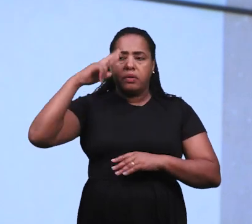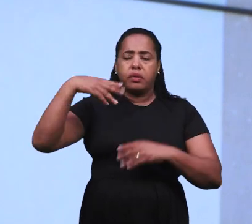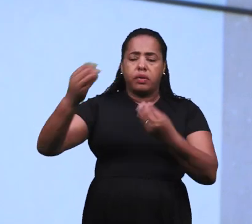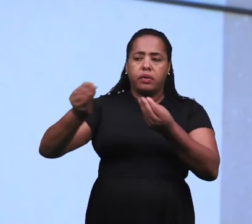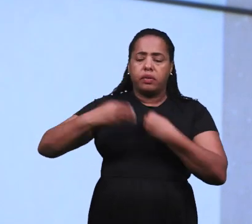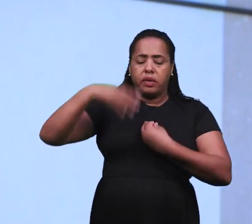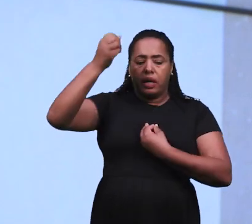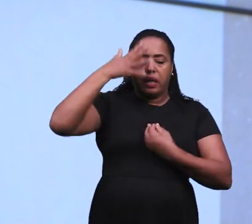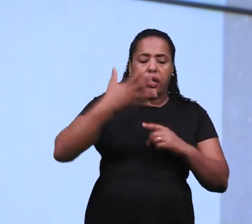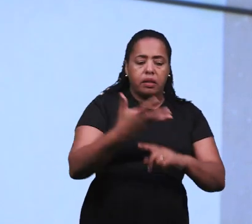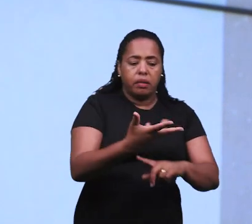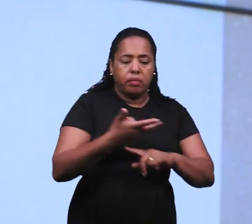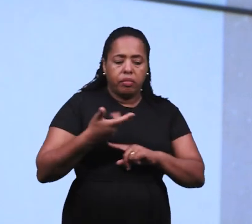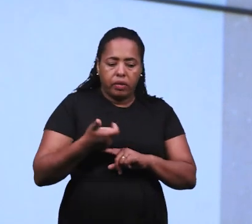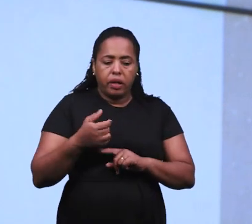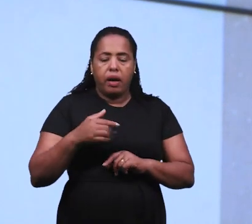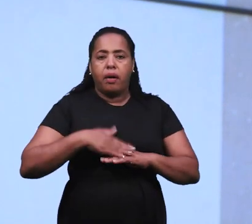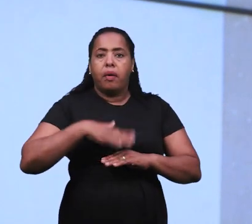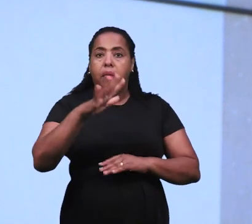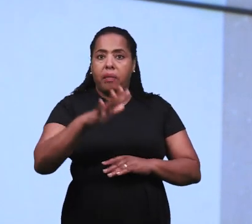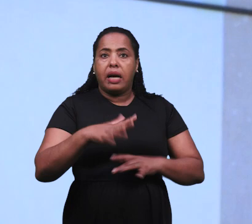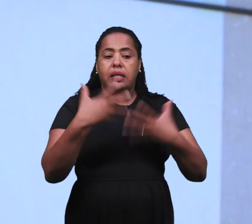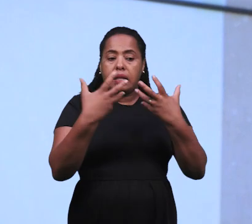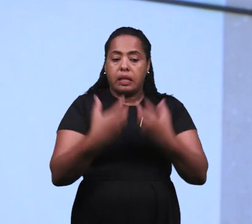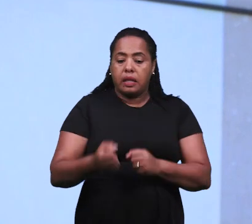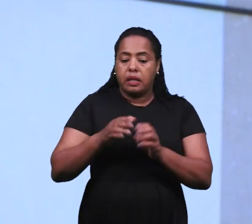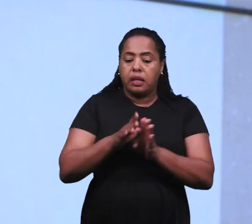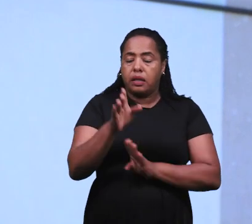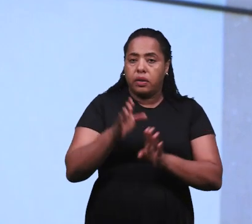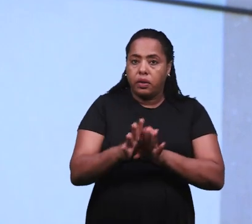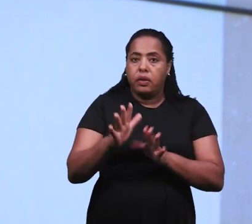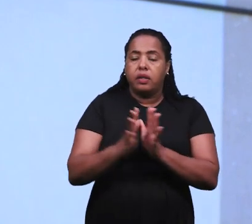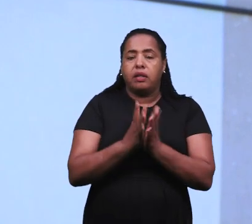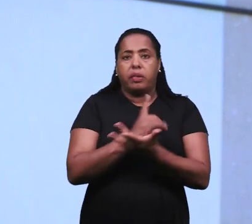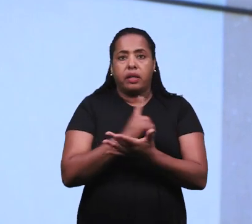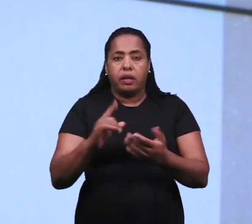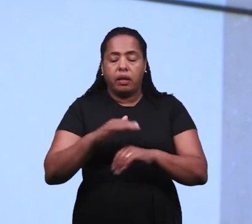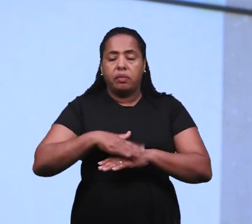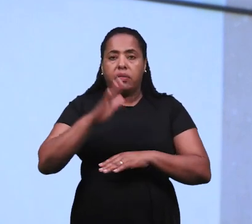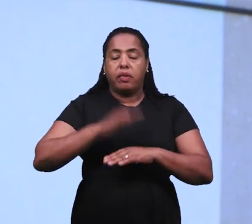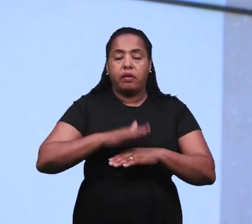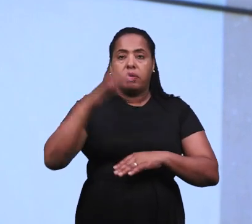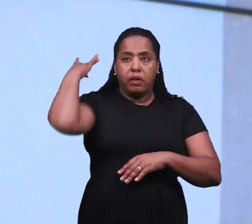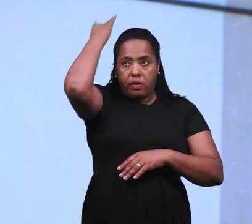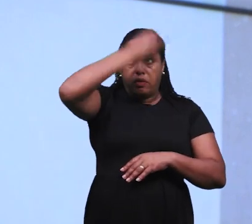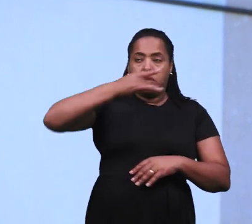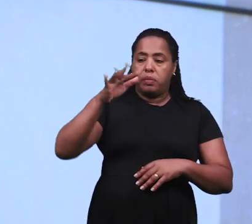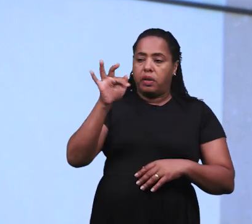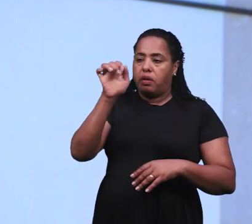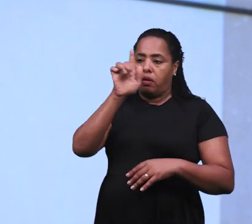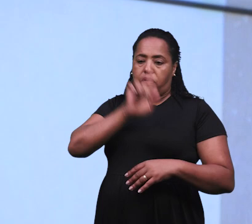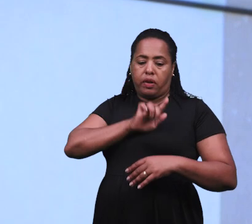conquistá-los, mais eles ouvem os conselhos bíblicos e mais o Espírito Santo vai acrescentando a fé nos corações e a